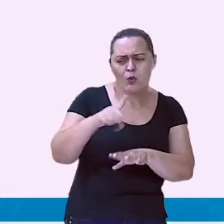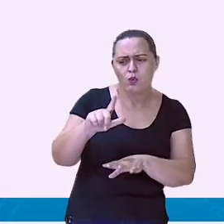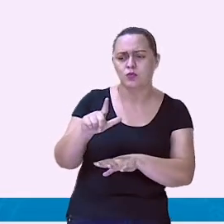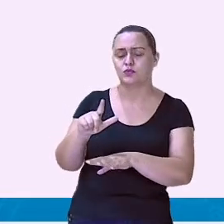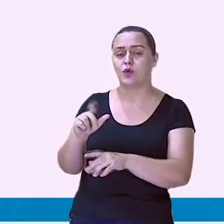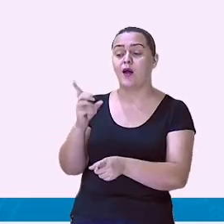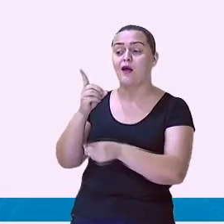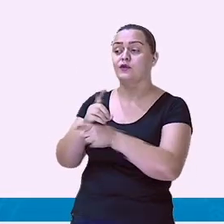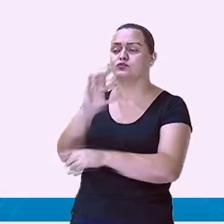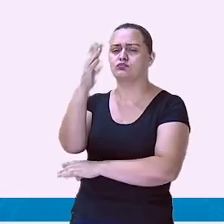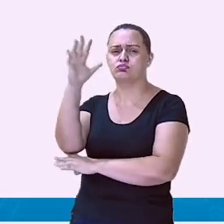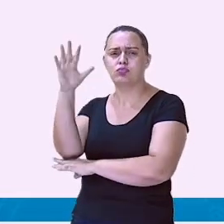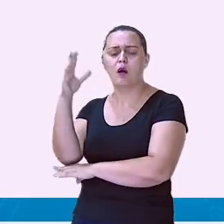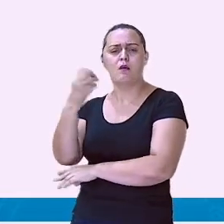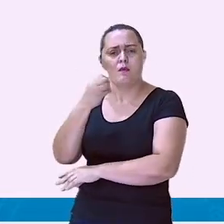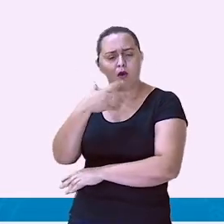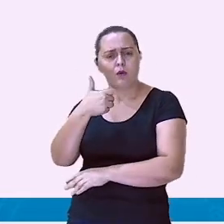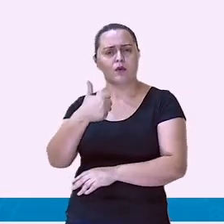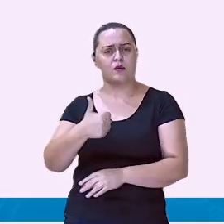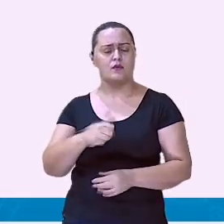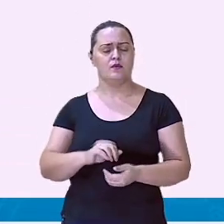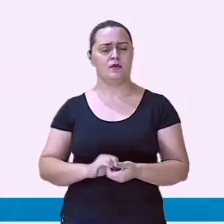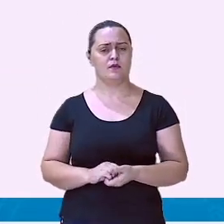É importante.